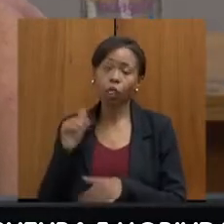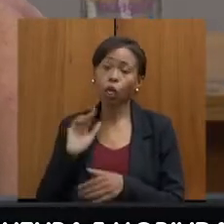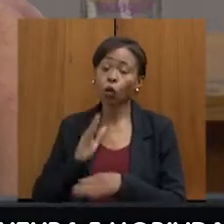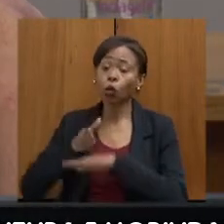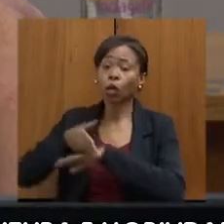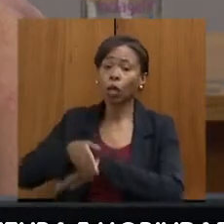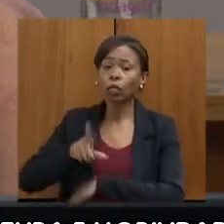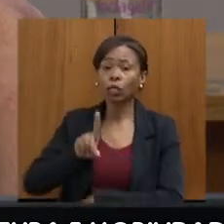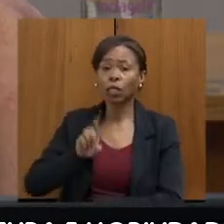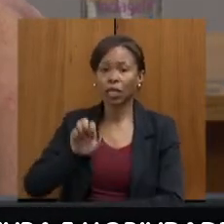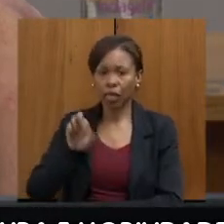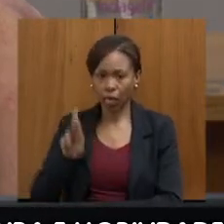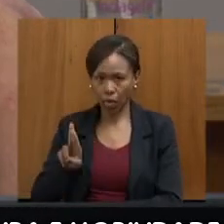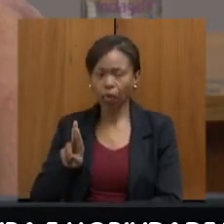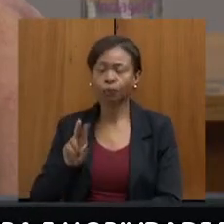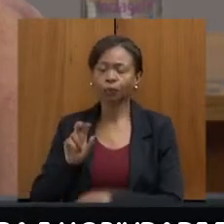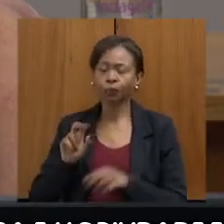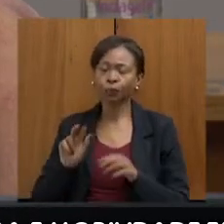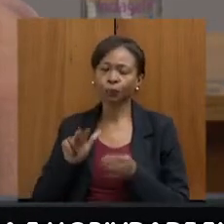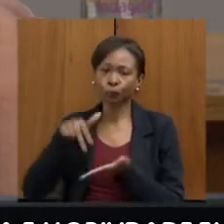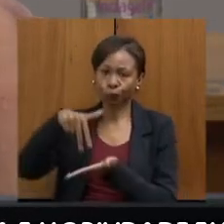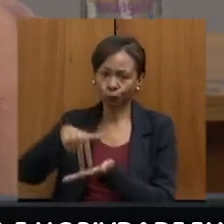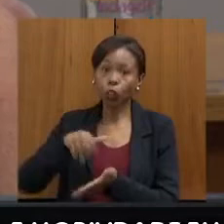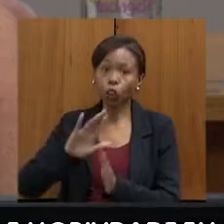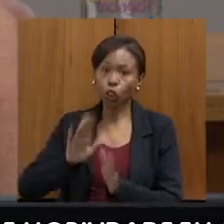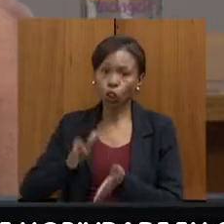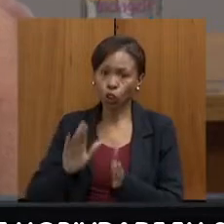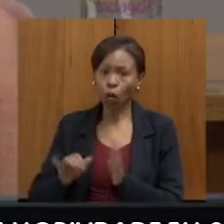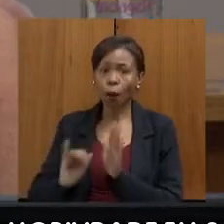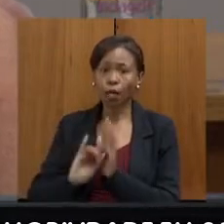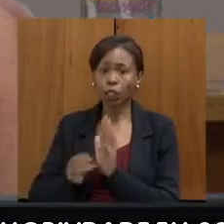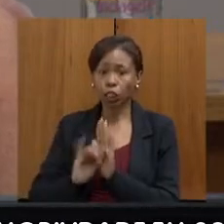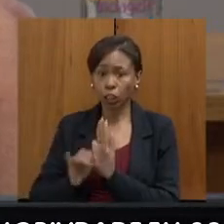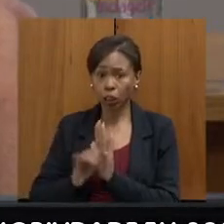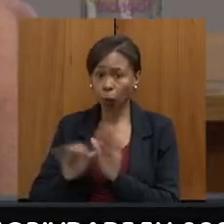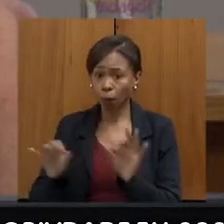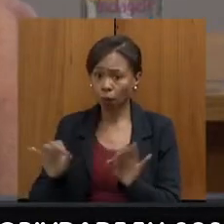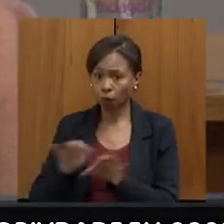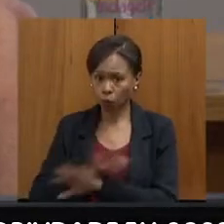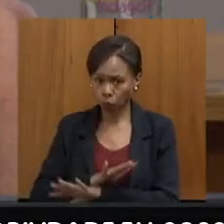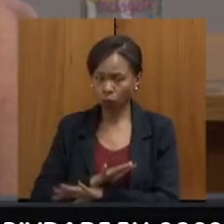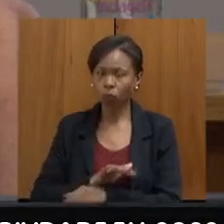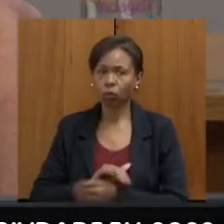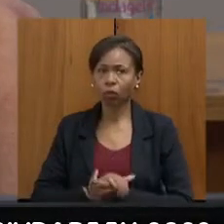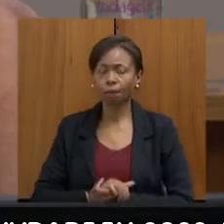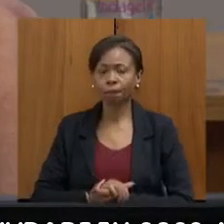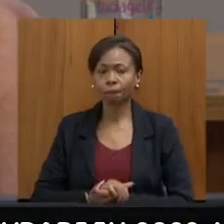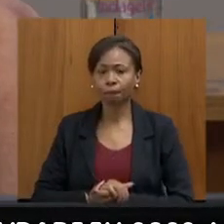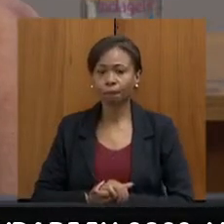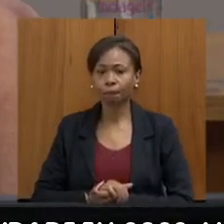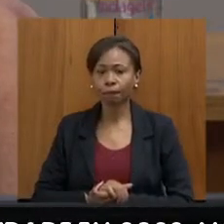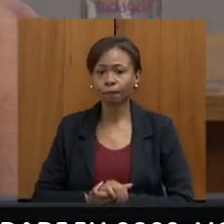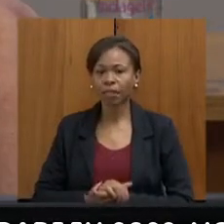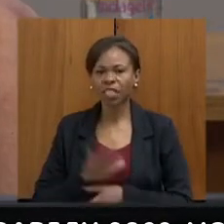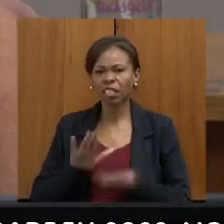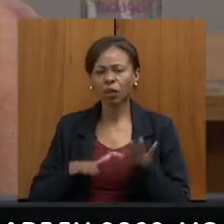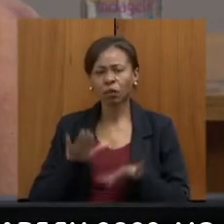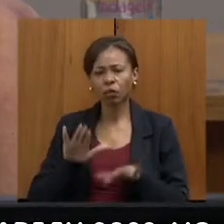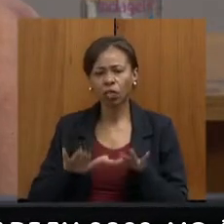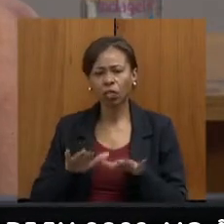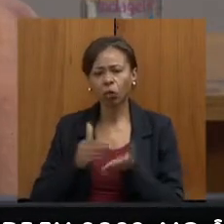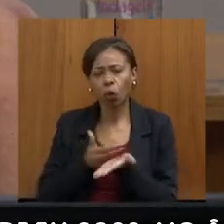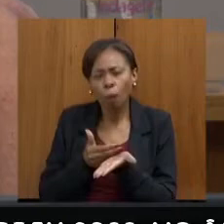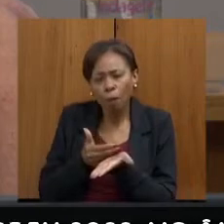Dr e o Edital já tá pronto já demos a ordem de início Possivelmente agora no